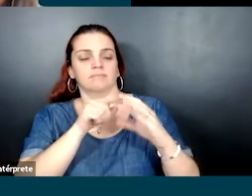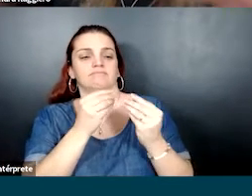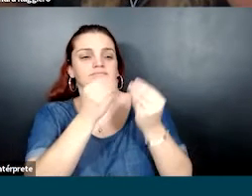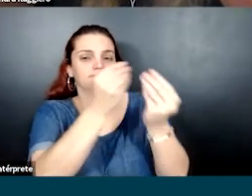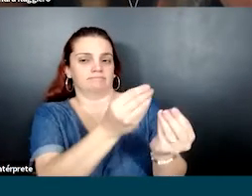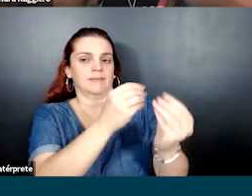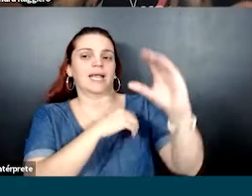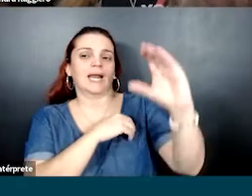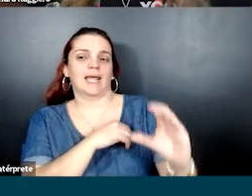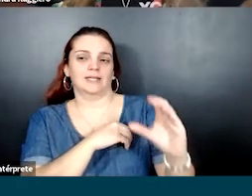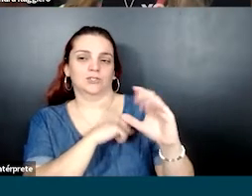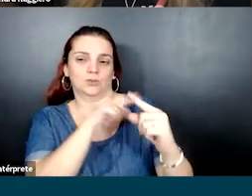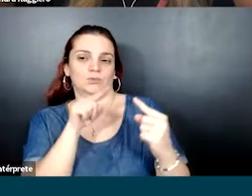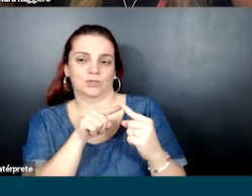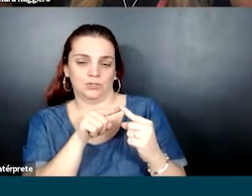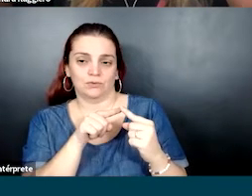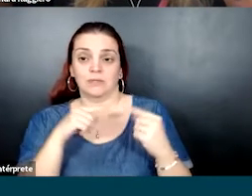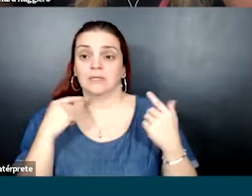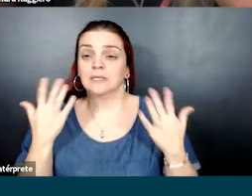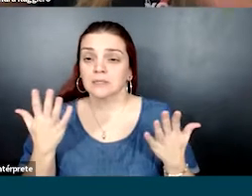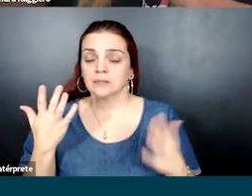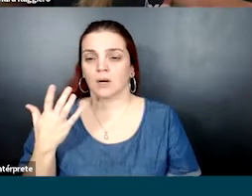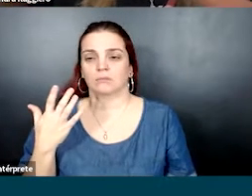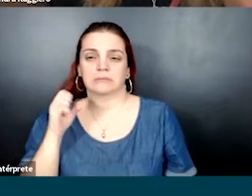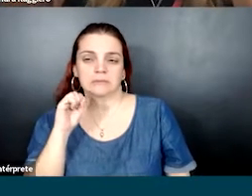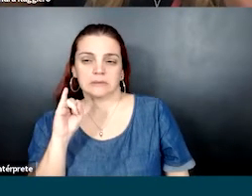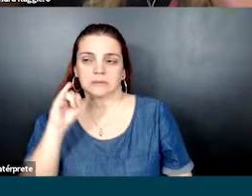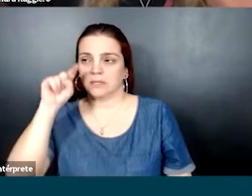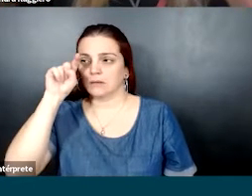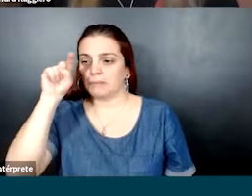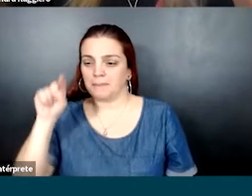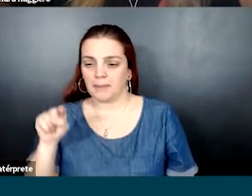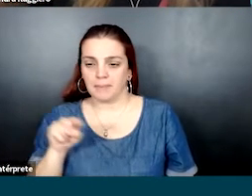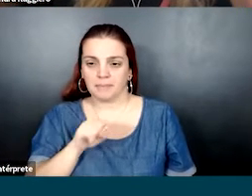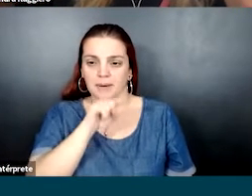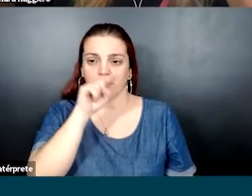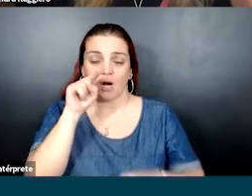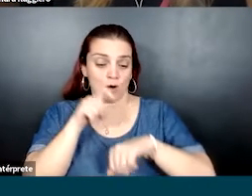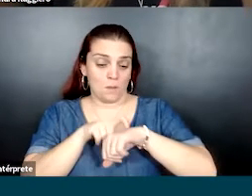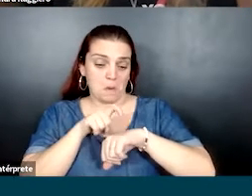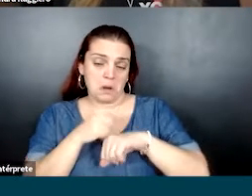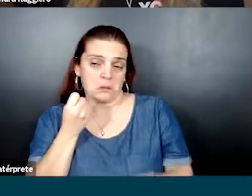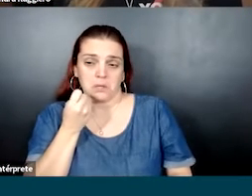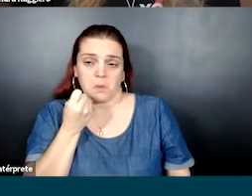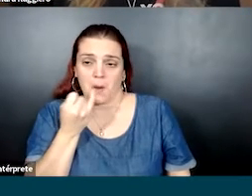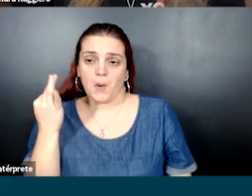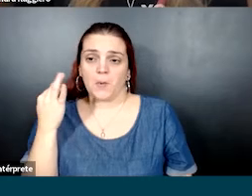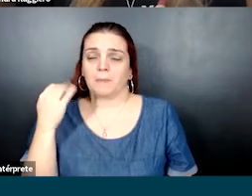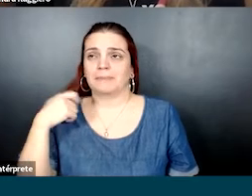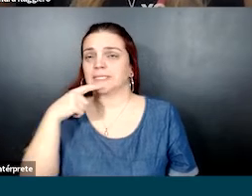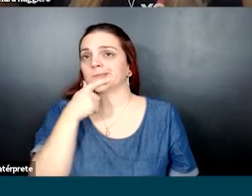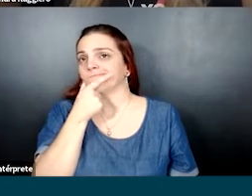processo. Então, a importância dessa reflexão no todo é, caso a gente precise, então, em algum momento,